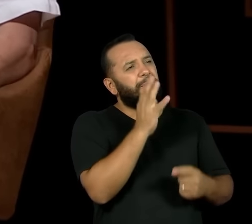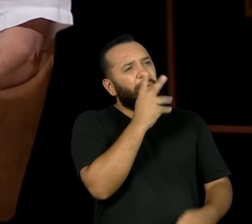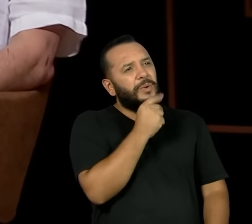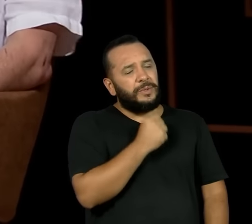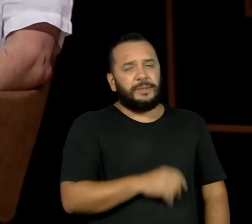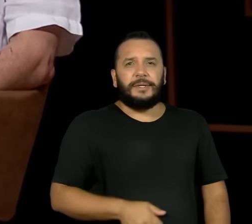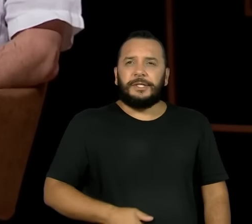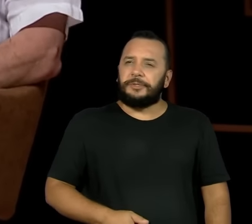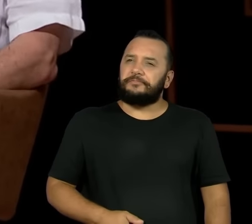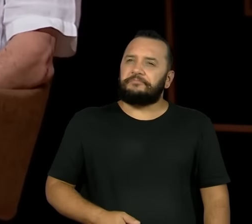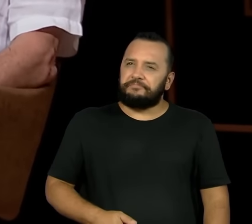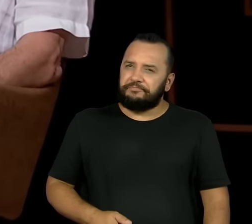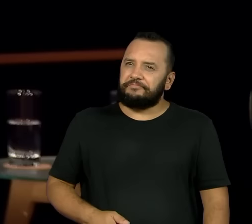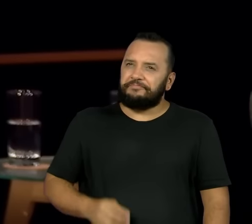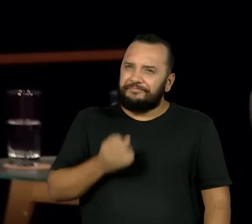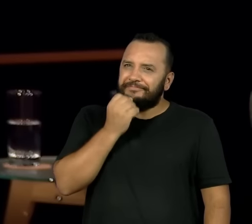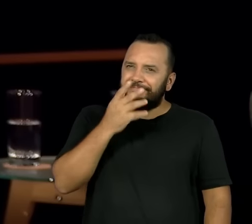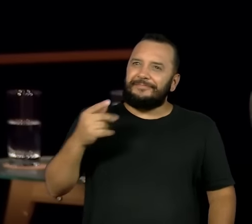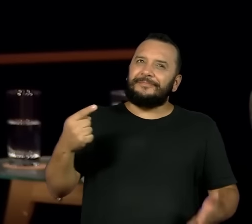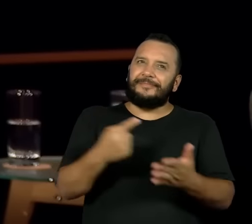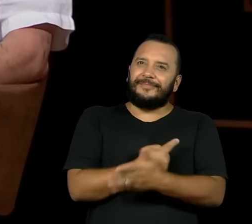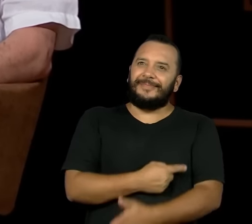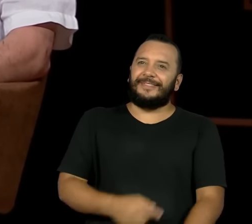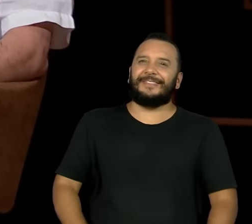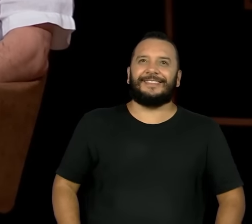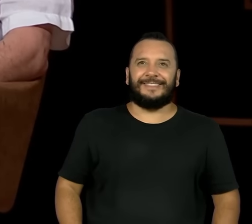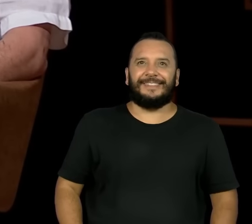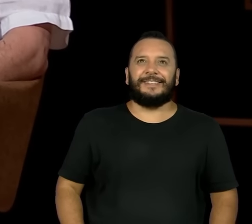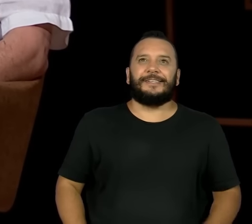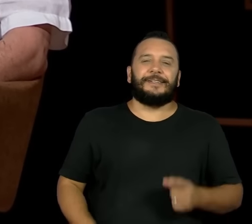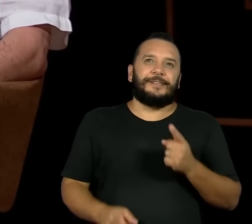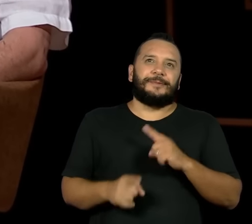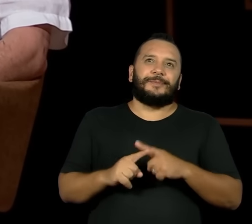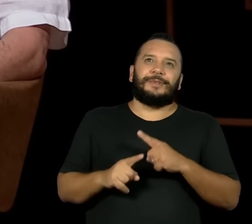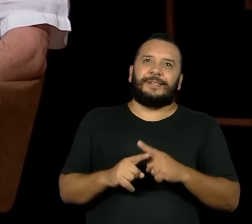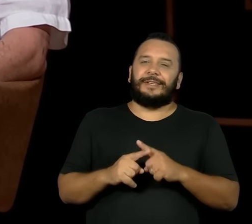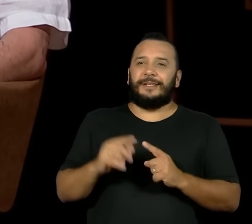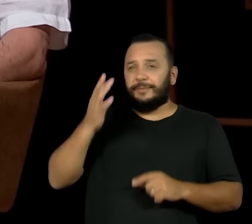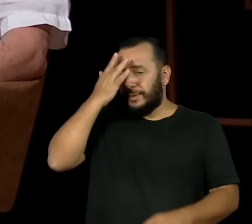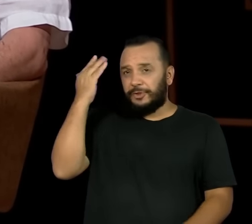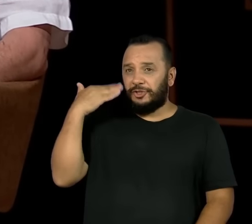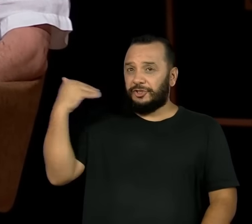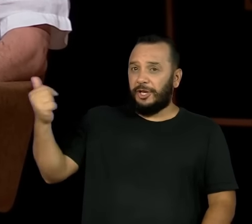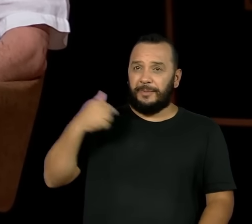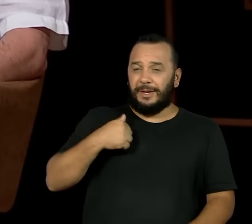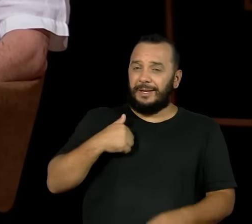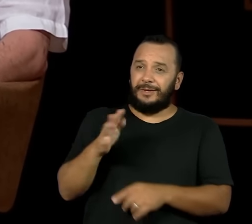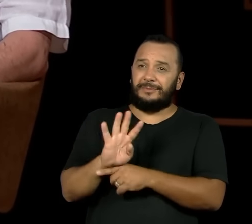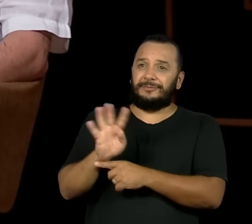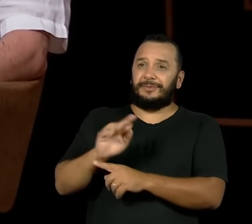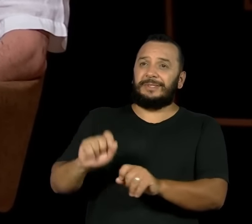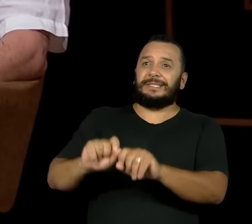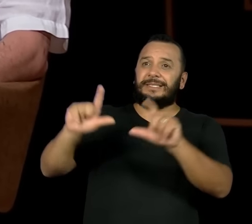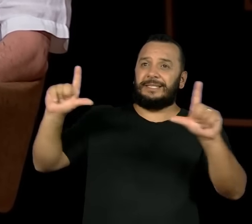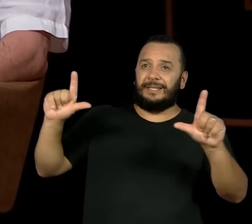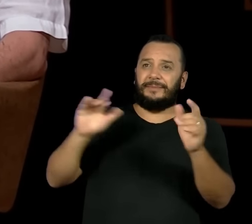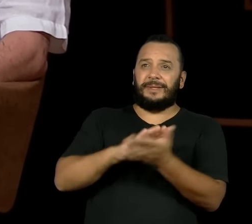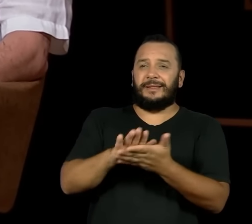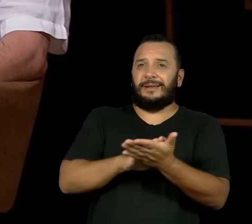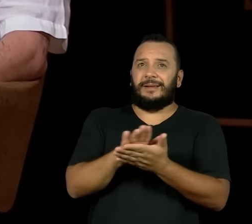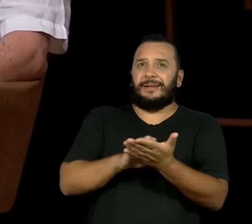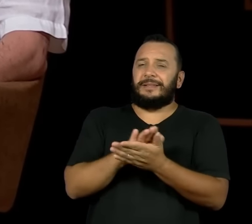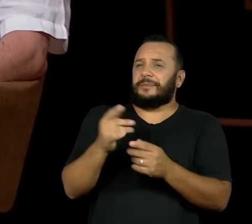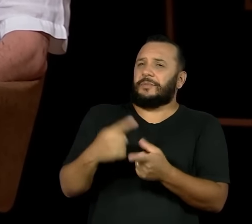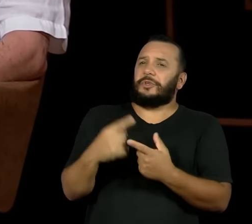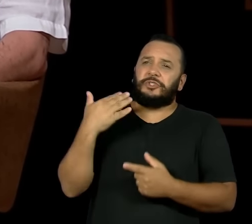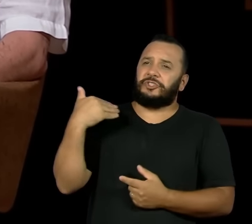uma boa pergunta e porque eu tinha uma coisa por que que não me chamam para fazer cinema é por que que por que que não